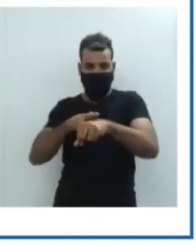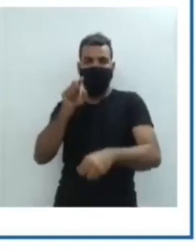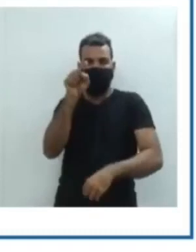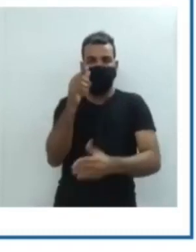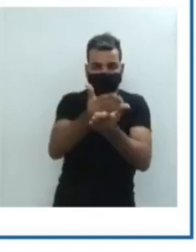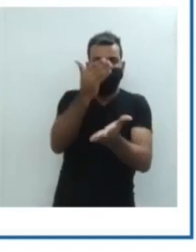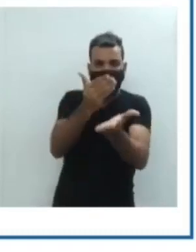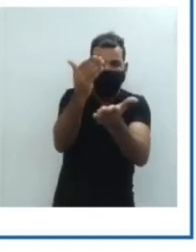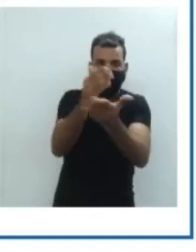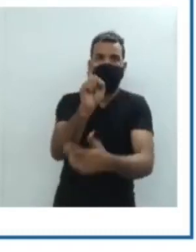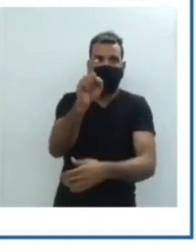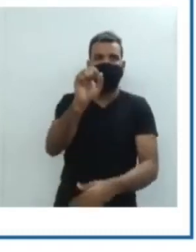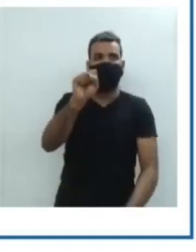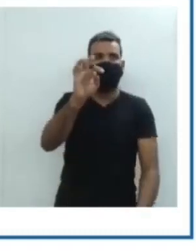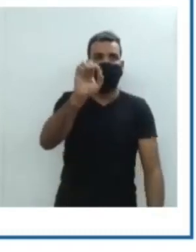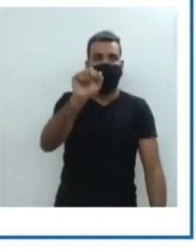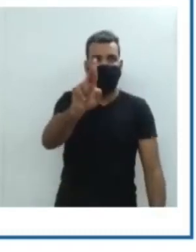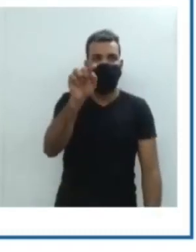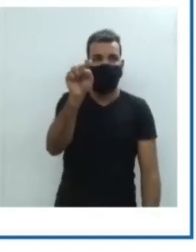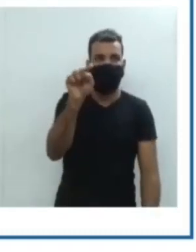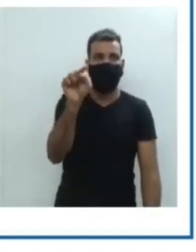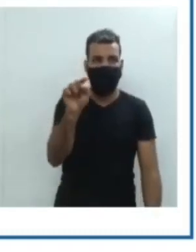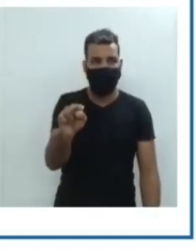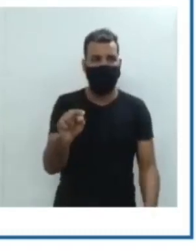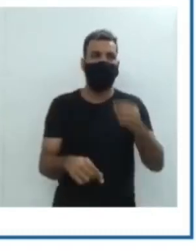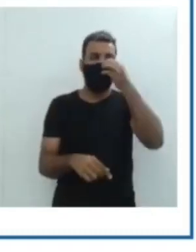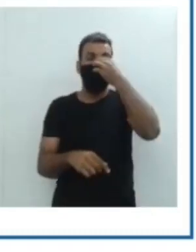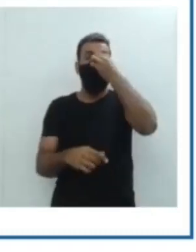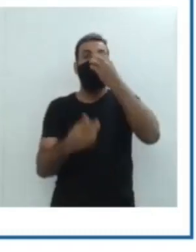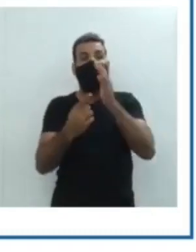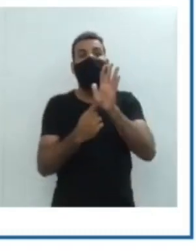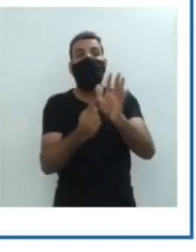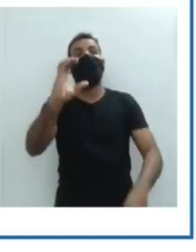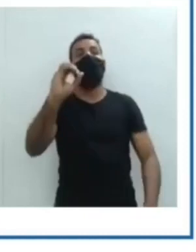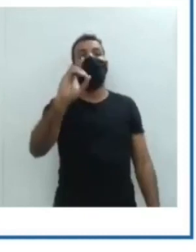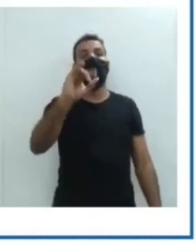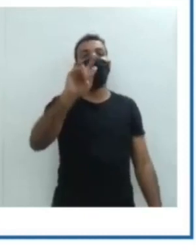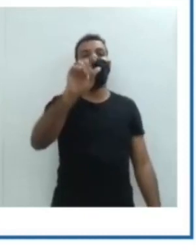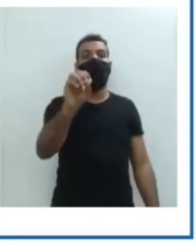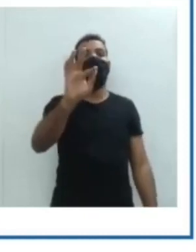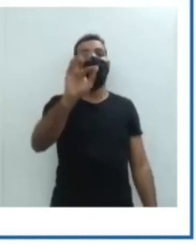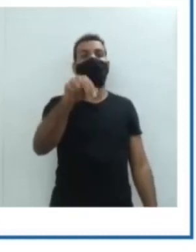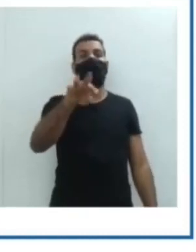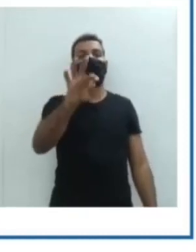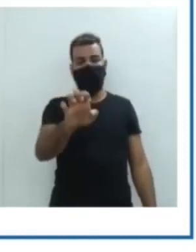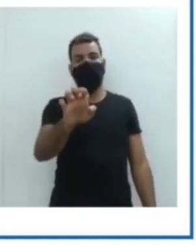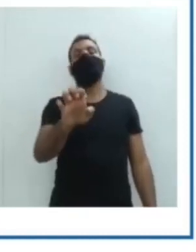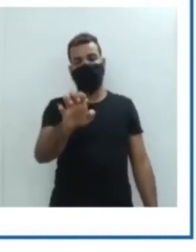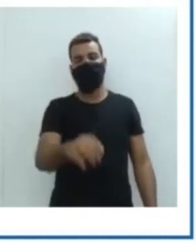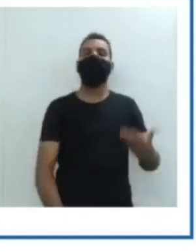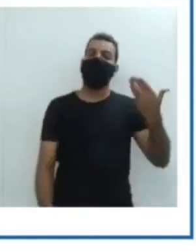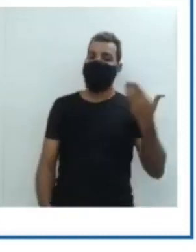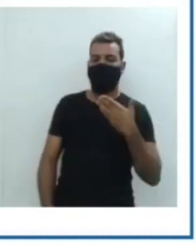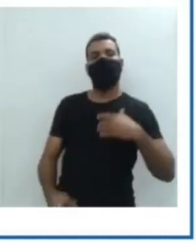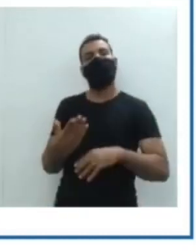irá acessar os nossos fóruns no ava onde vai ter o código fonte da nossa aplicação fictícia restaurante